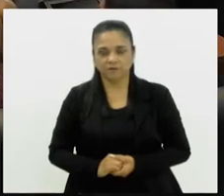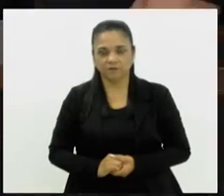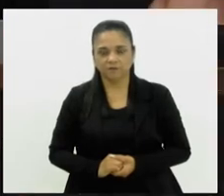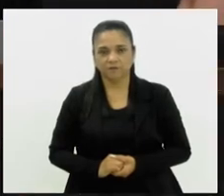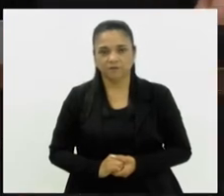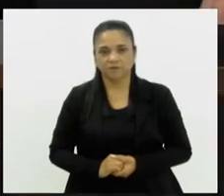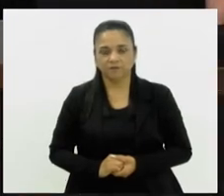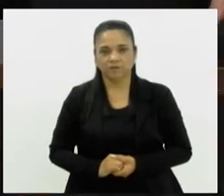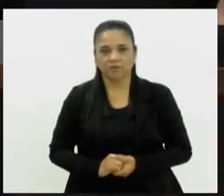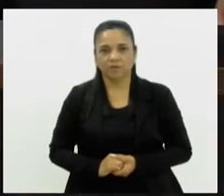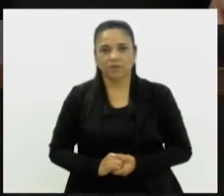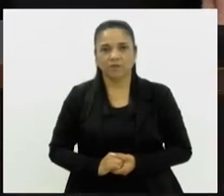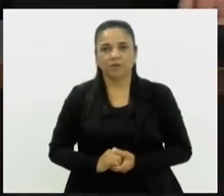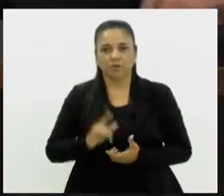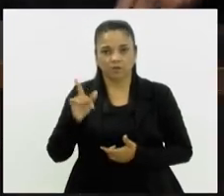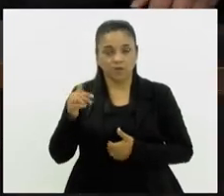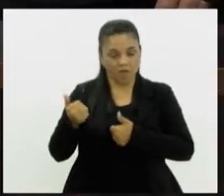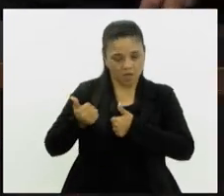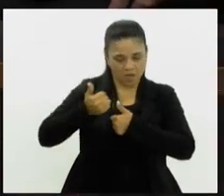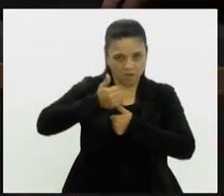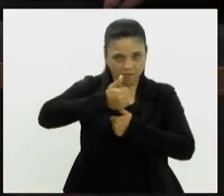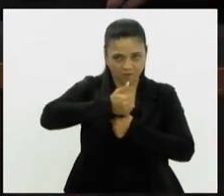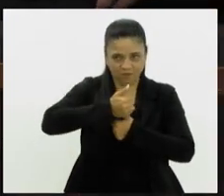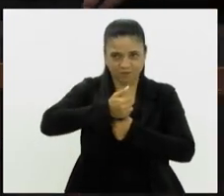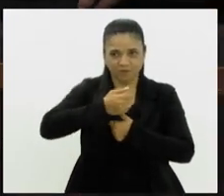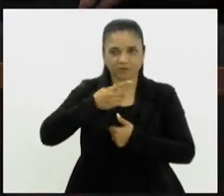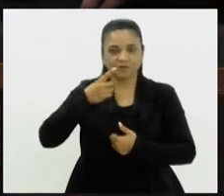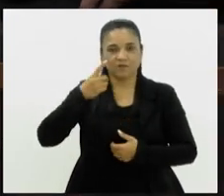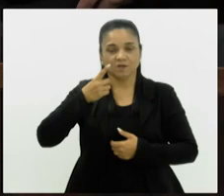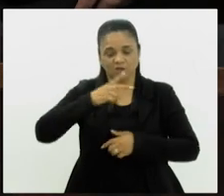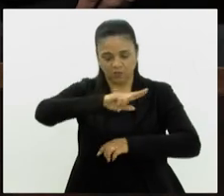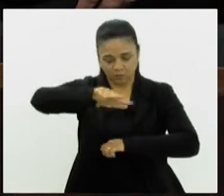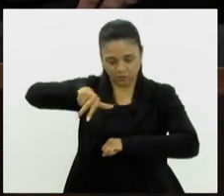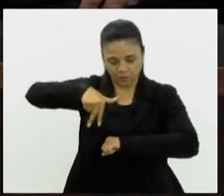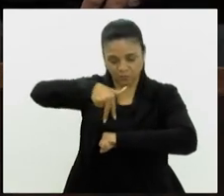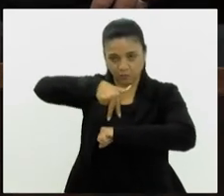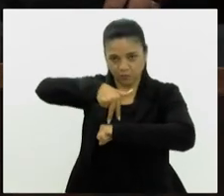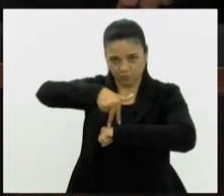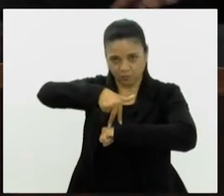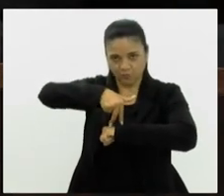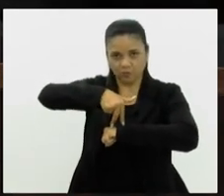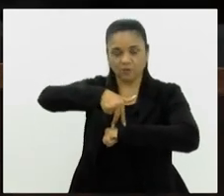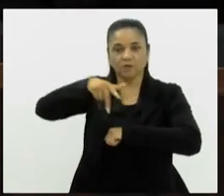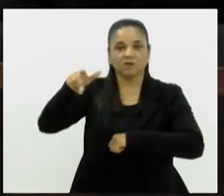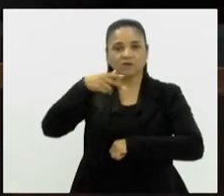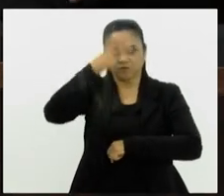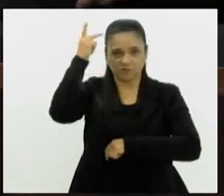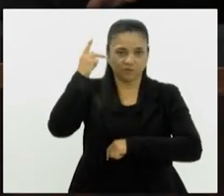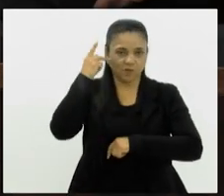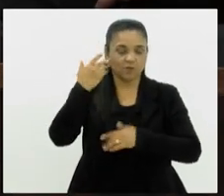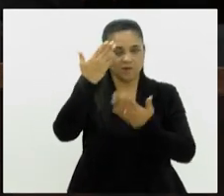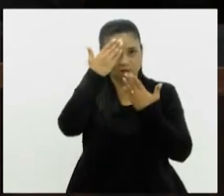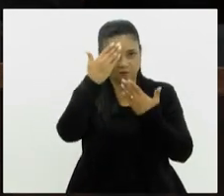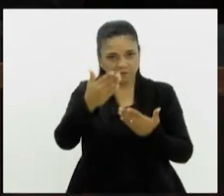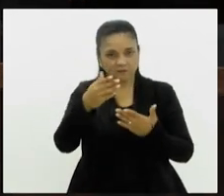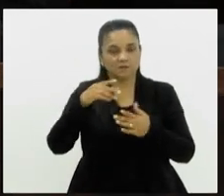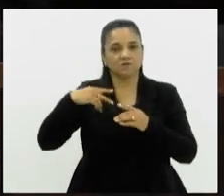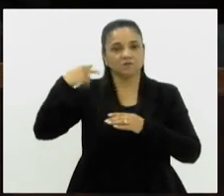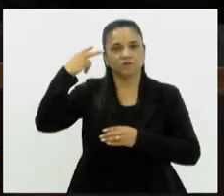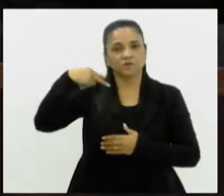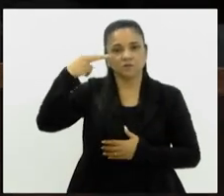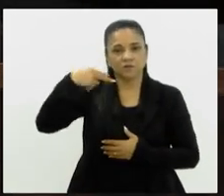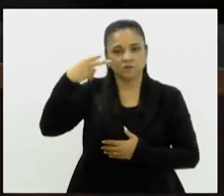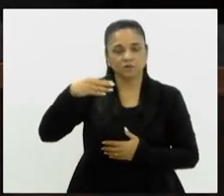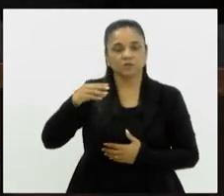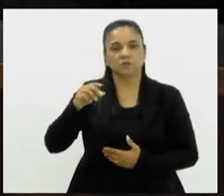Enquanto o deputado Luiz Paulo assume a tribuna, quero registrar e agradecer a presença dos vereadores Nelsinho Diniz